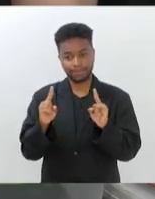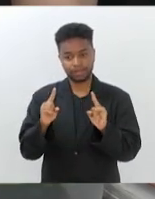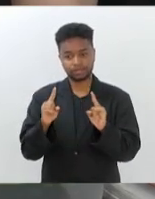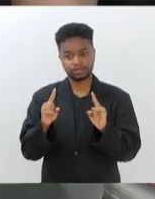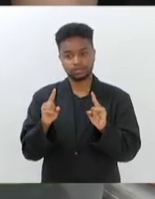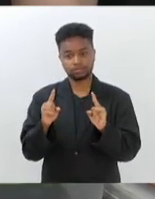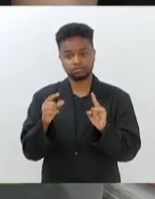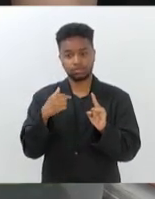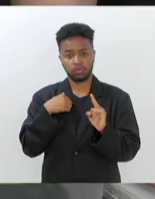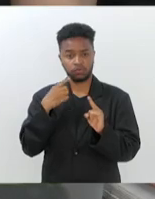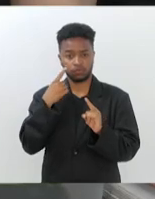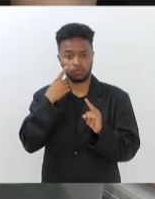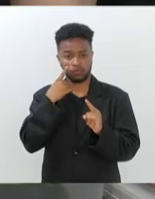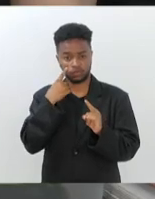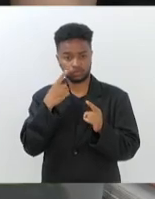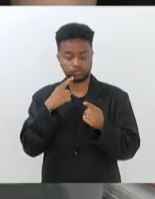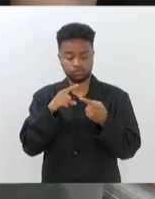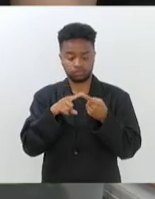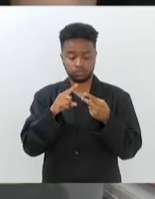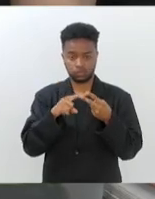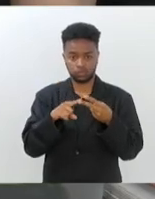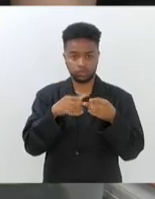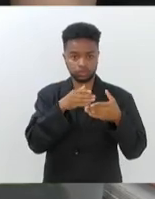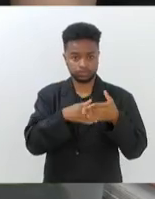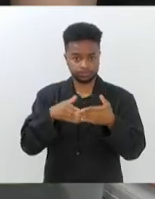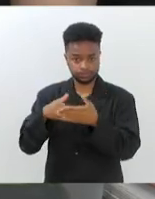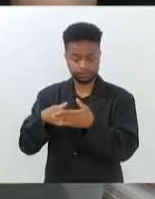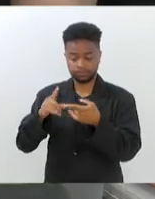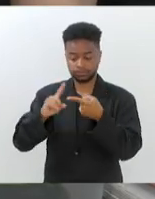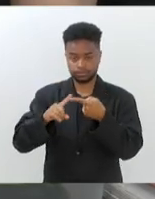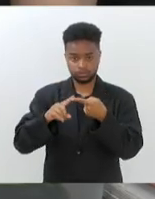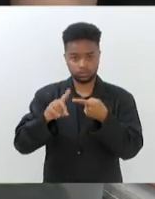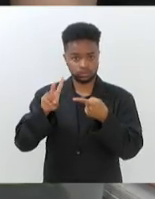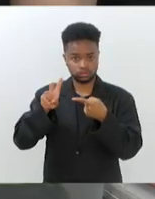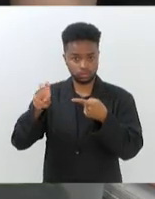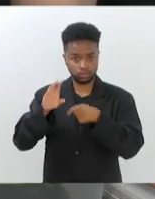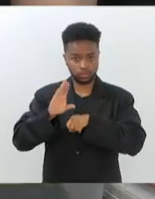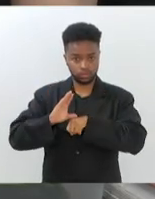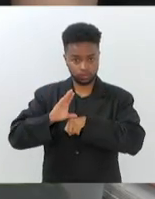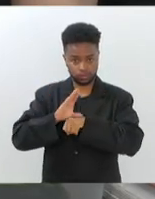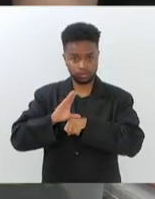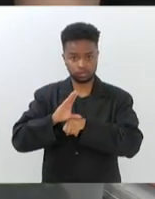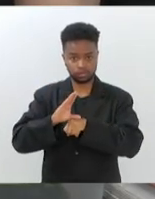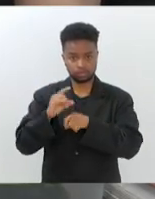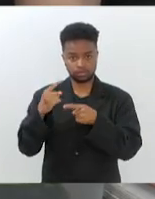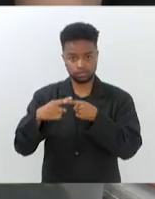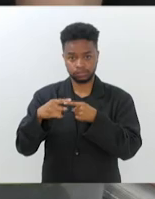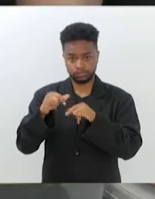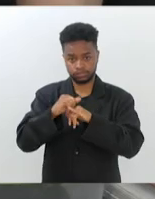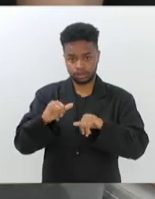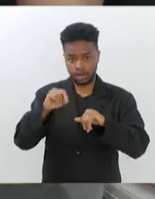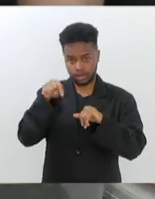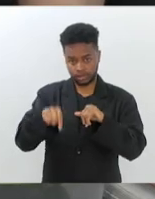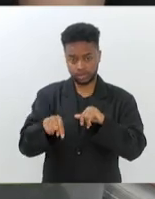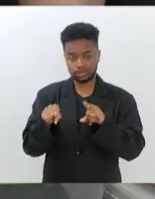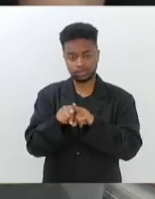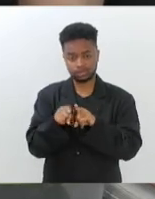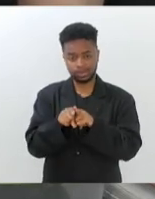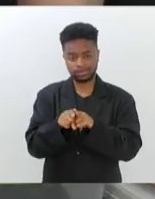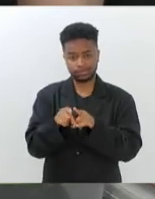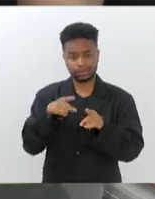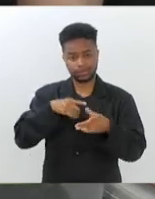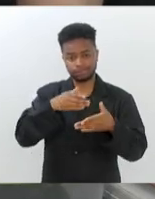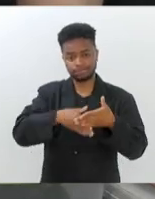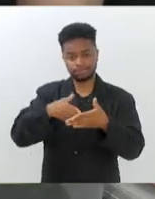ver duas objeções uma de natureza eh constitucional que foi levantada aqui esbarra na autonomia eu acho que até poderia